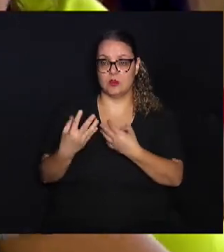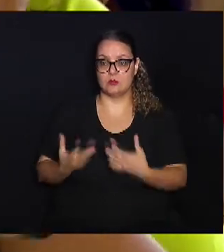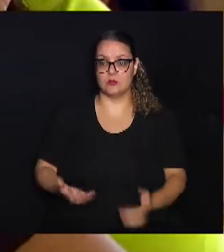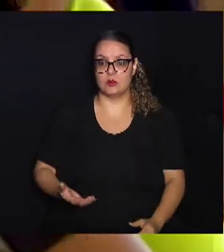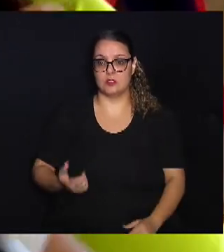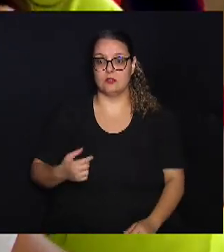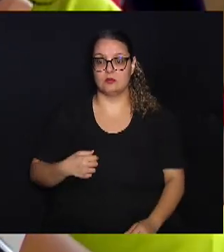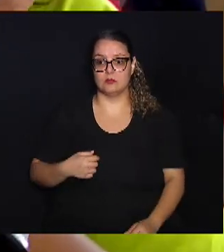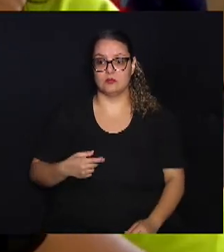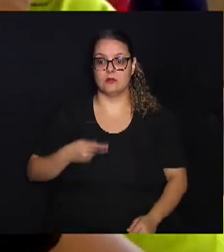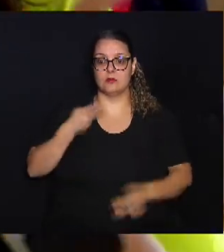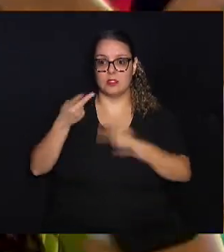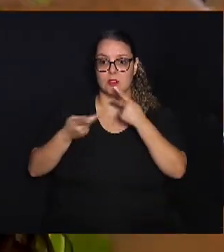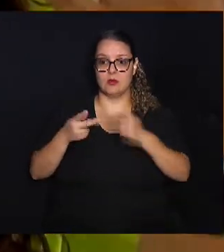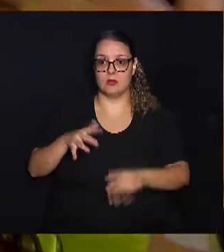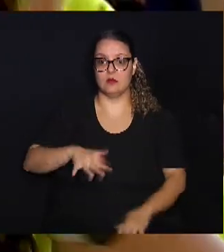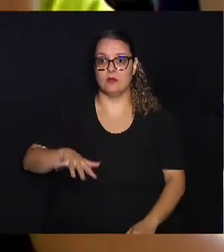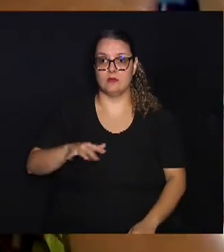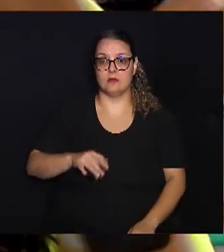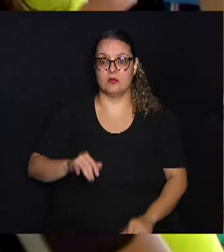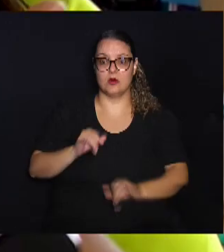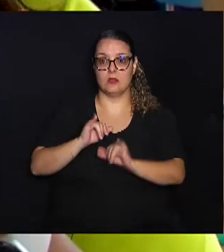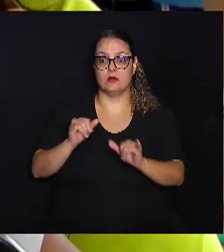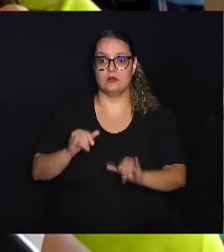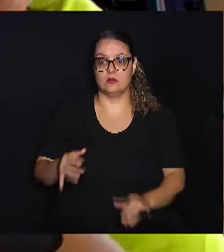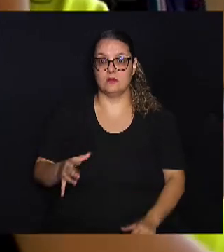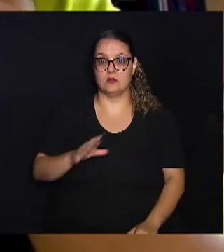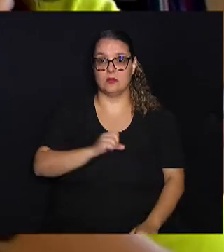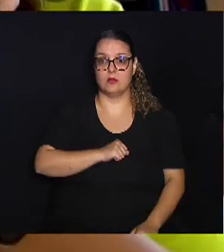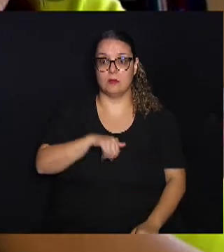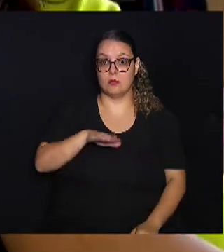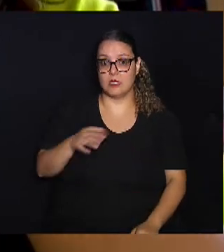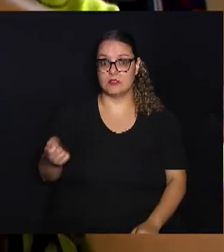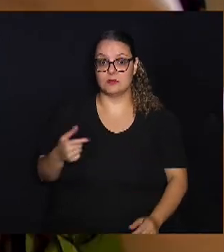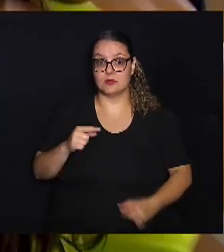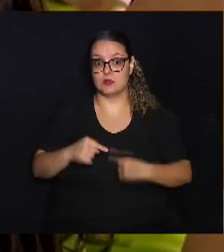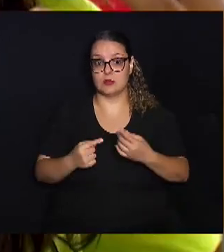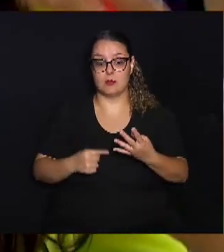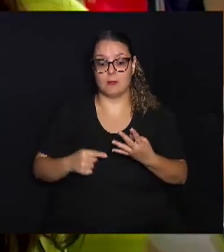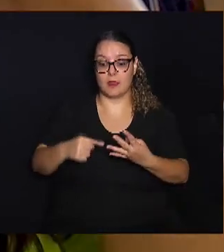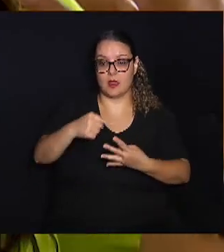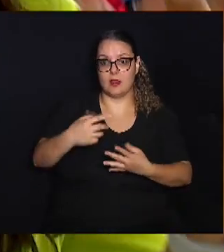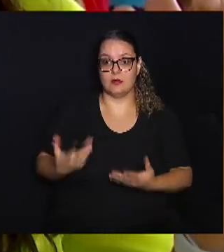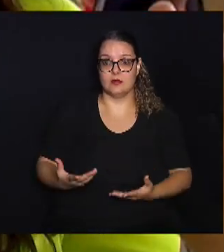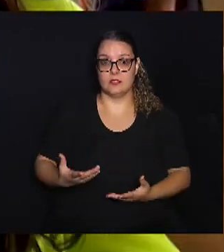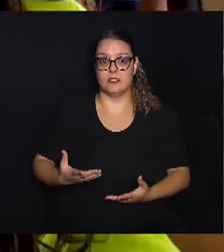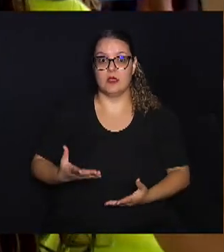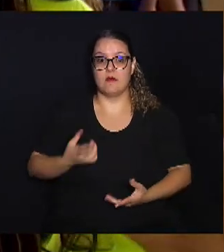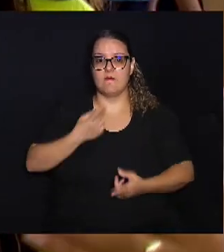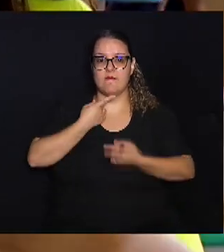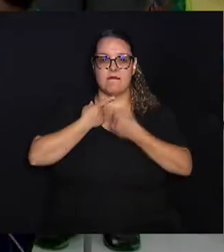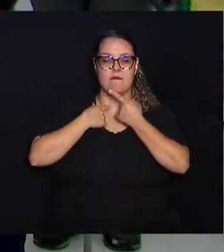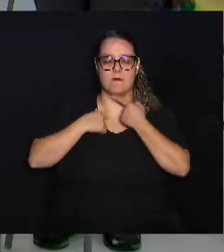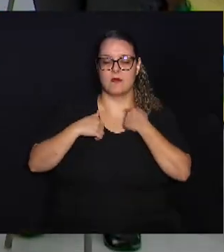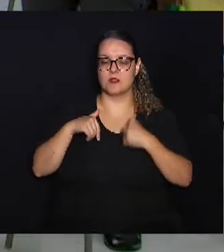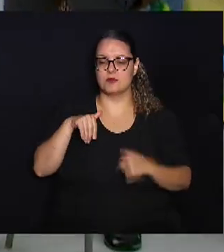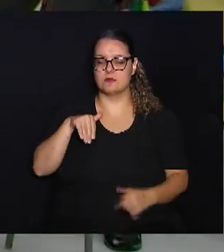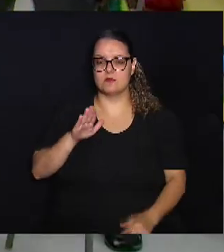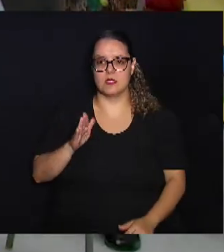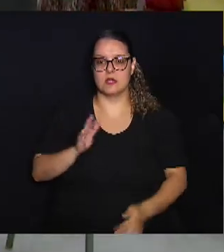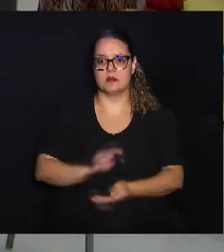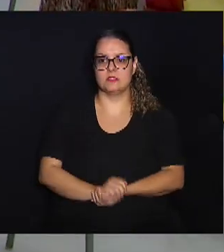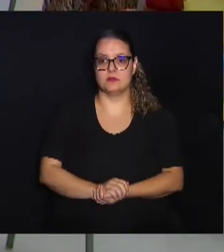falei para eles, né? A gente gostou uma mais que a outra. A gente ficou com sede demais, na verdade, assim. Além